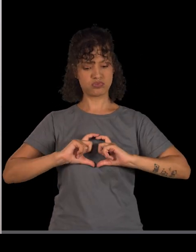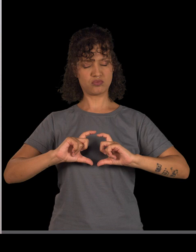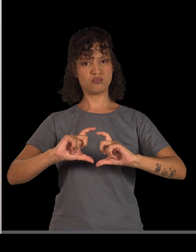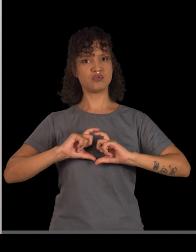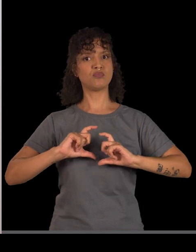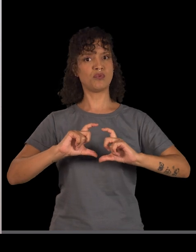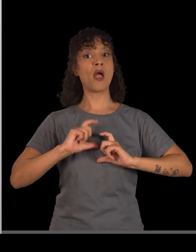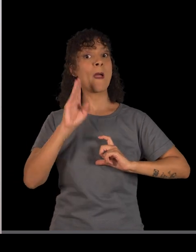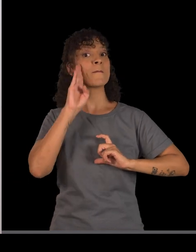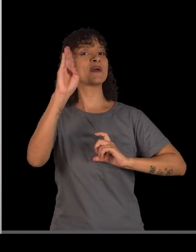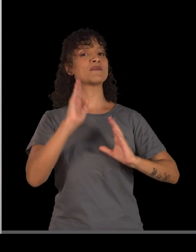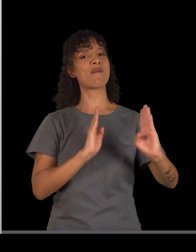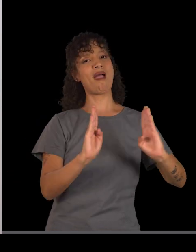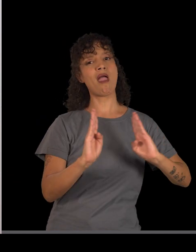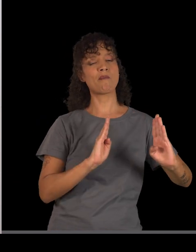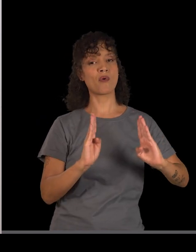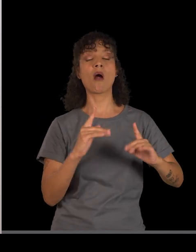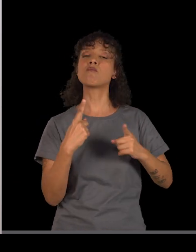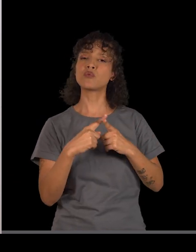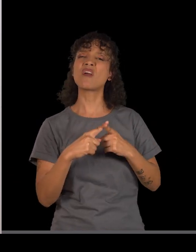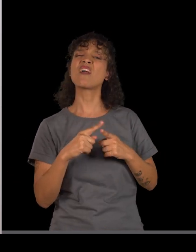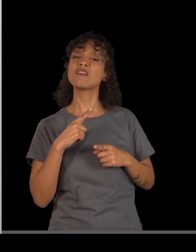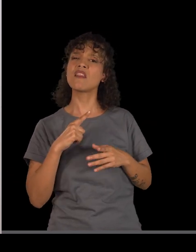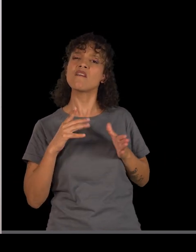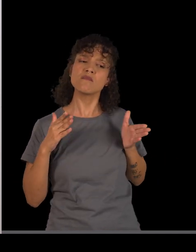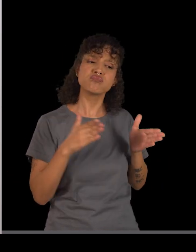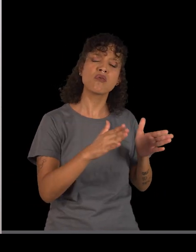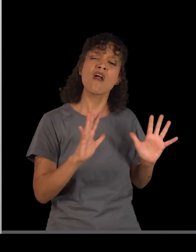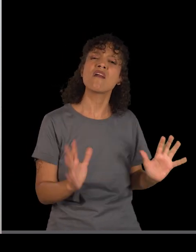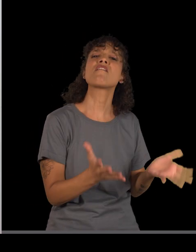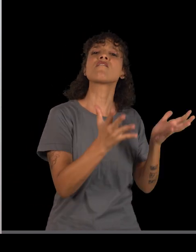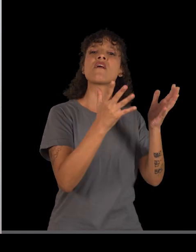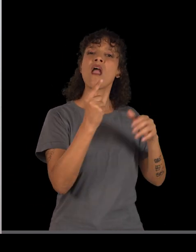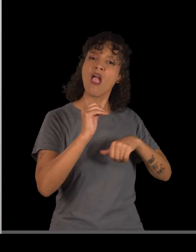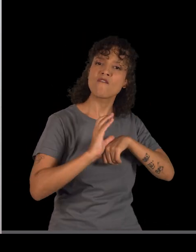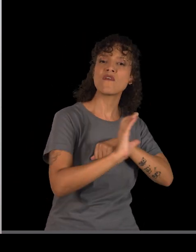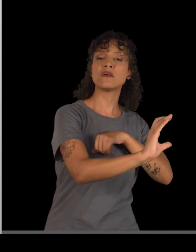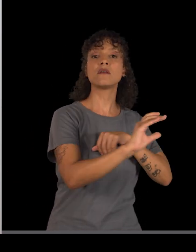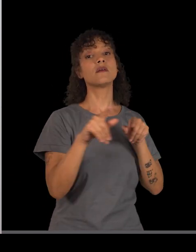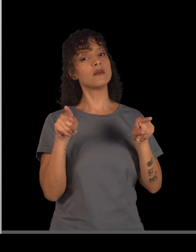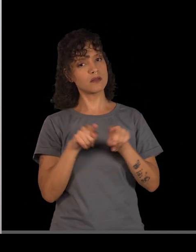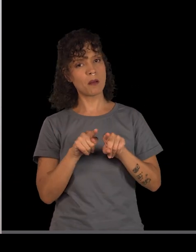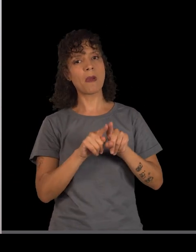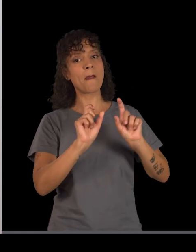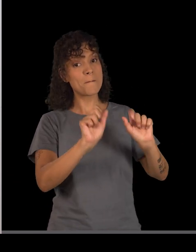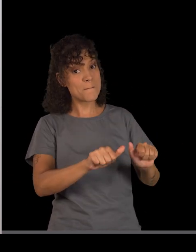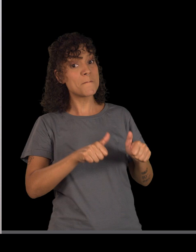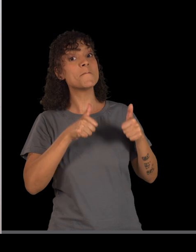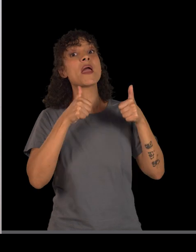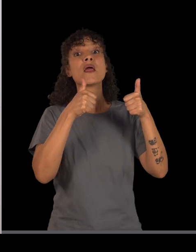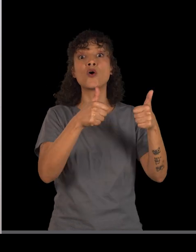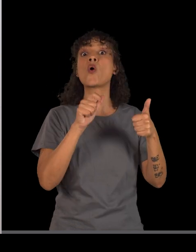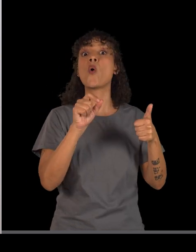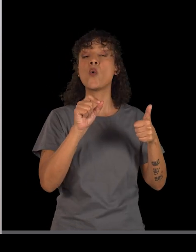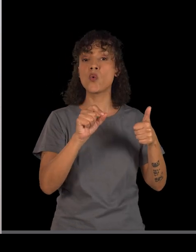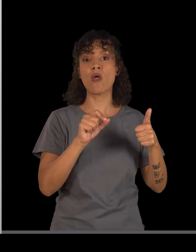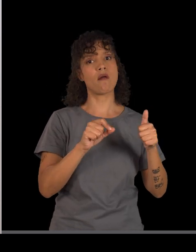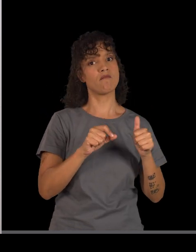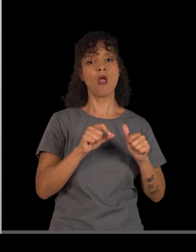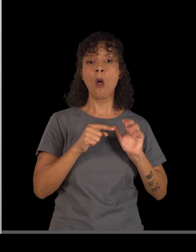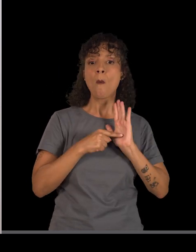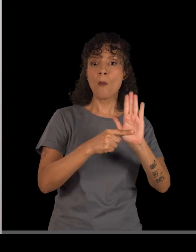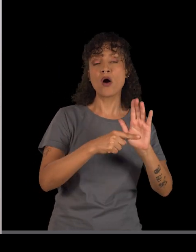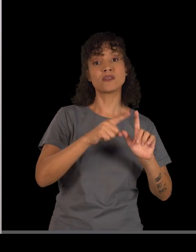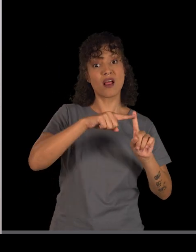medalhas, principalmente nessa época, devido a esse forte investimento e, consequentemente, a melhoria dos indicadores